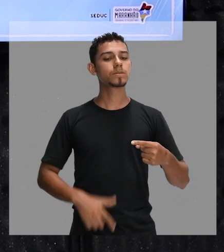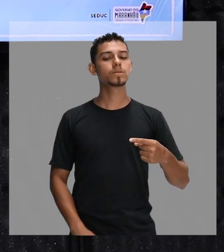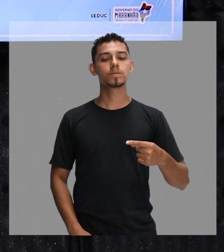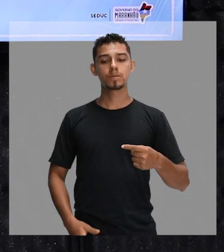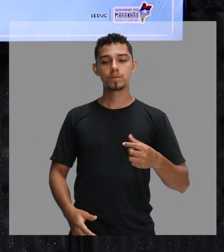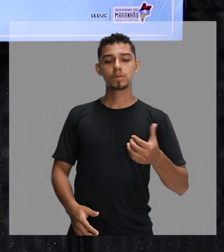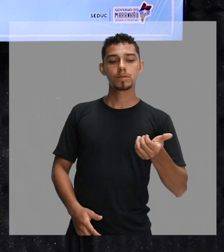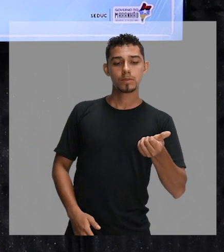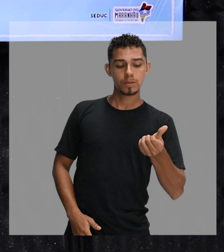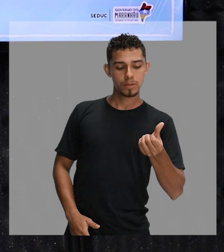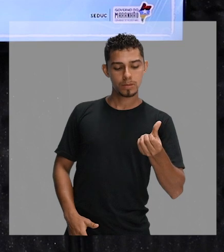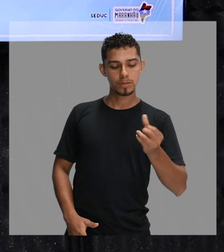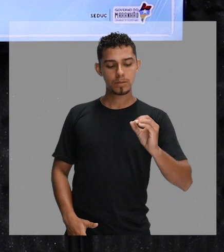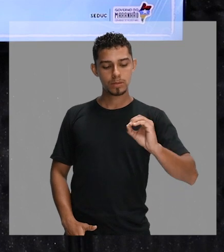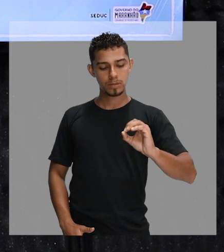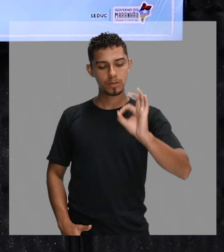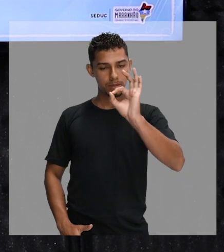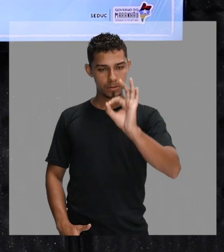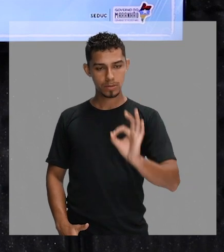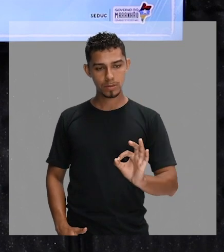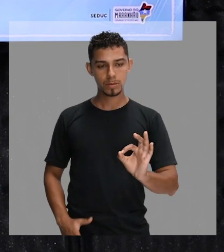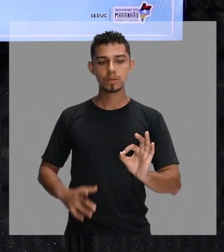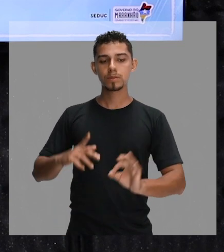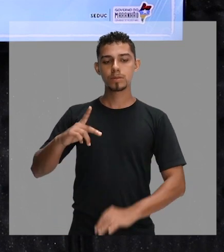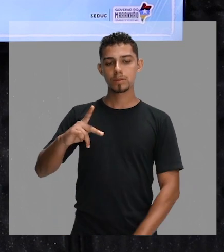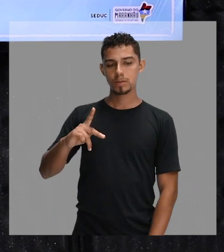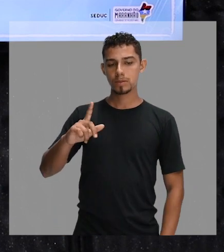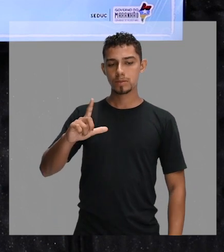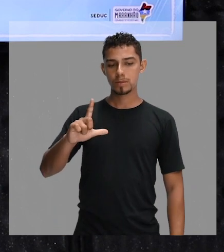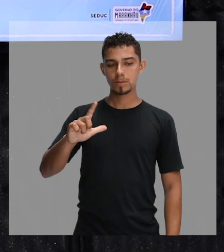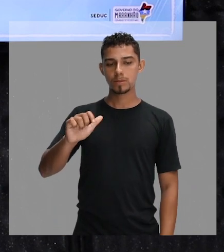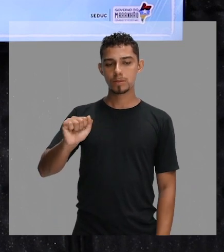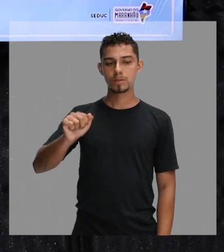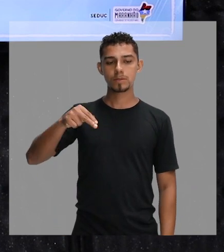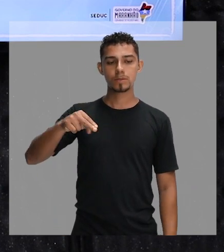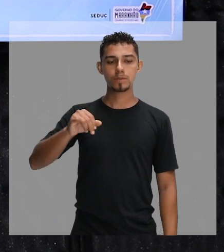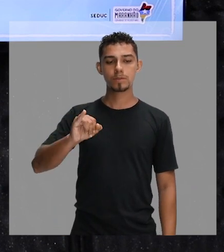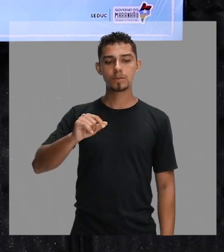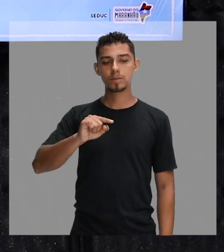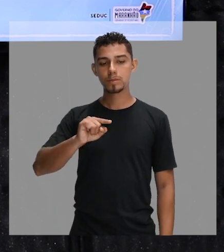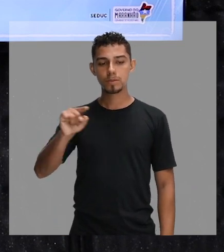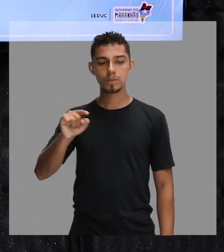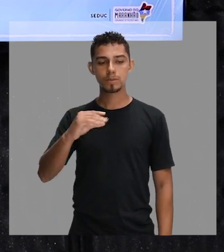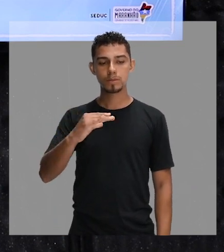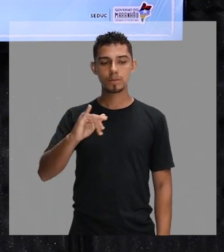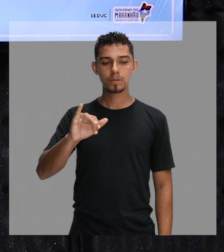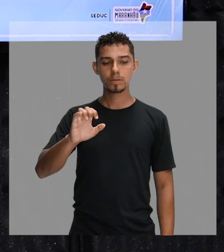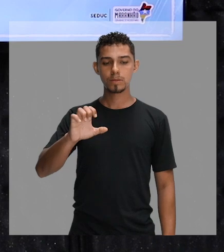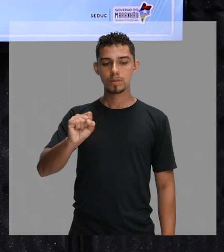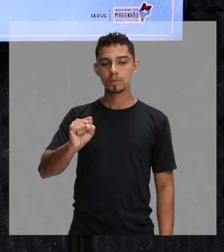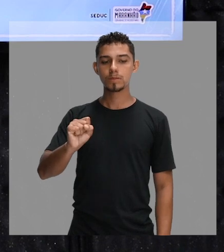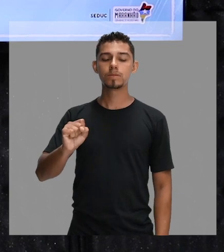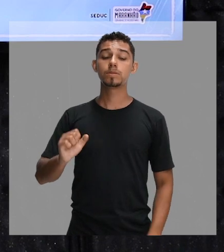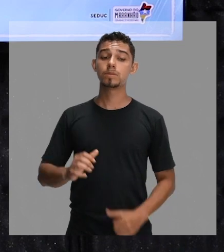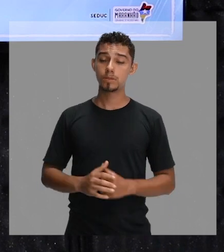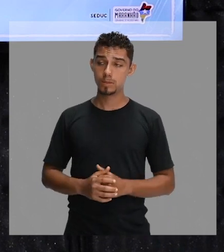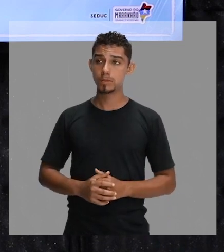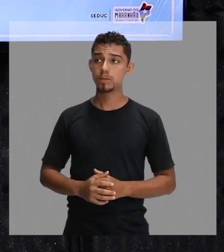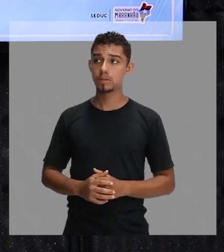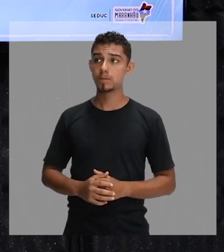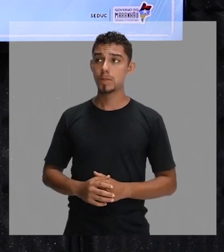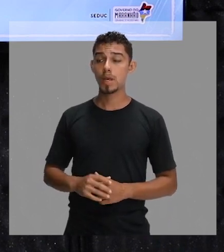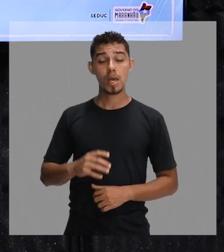possui 60% do seu território formado por planícies